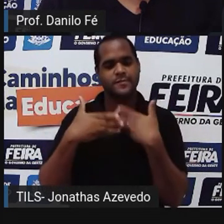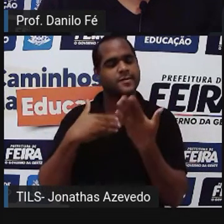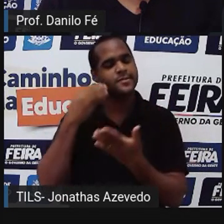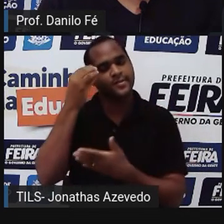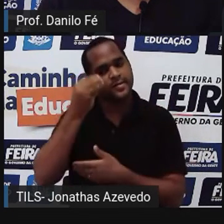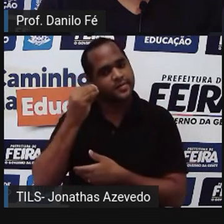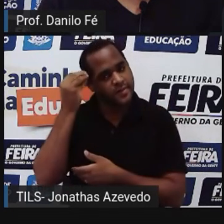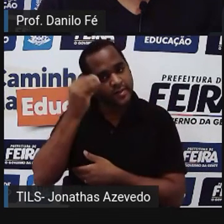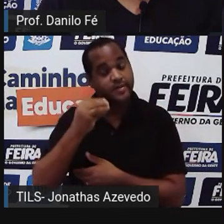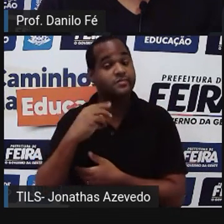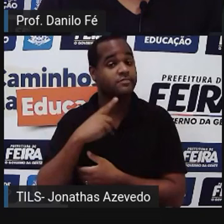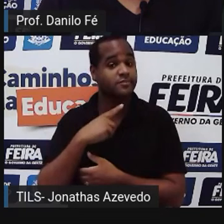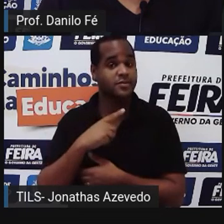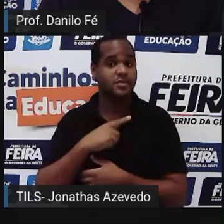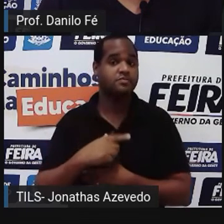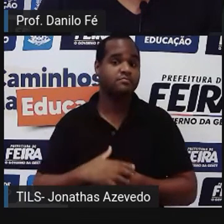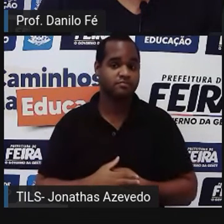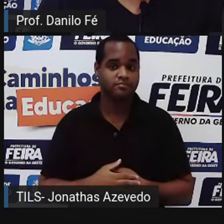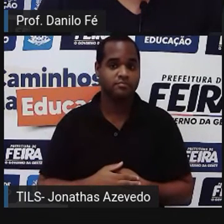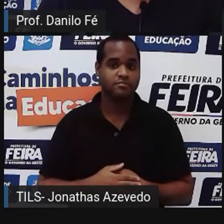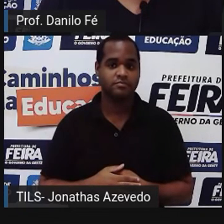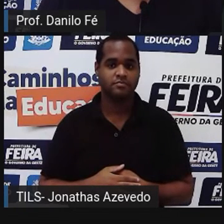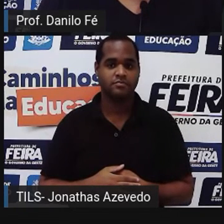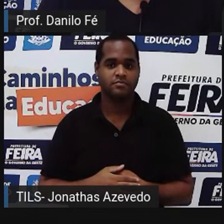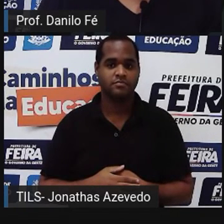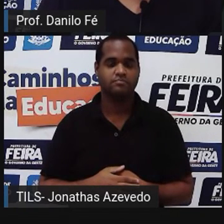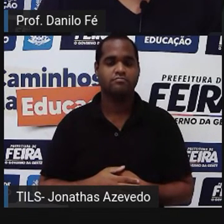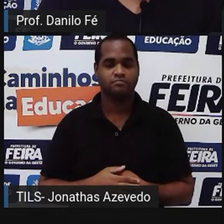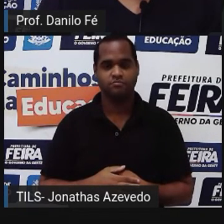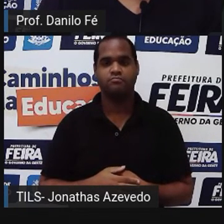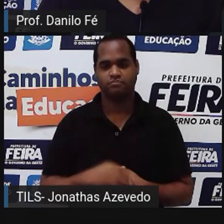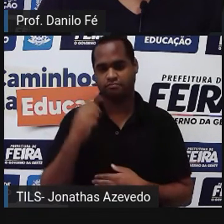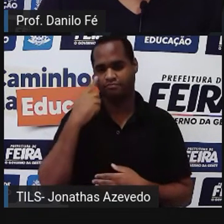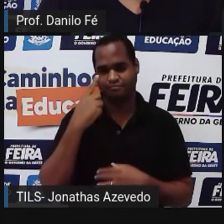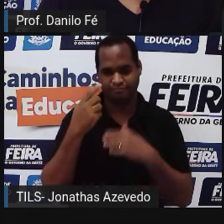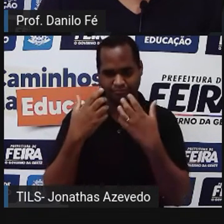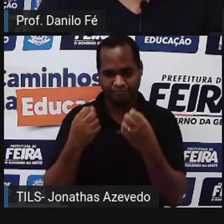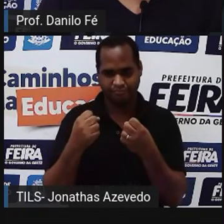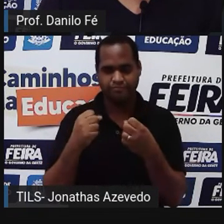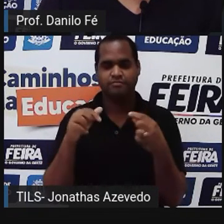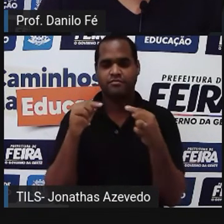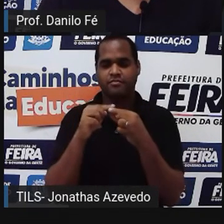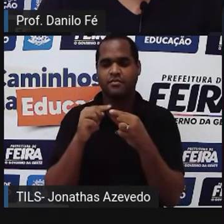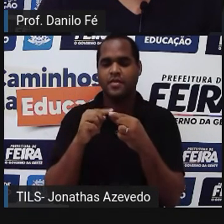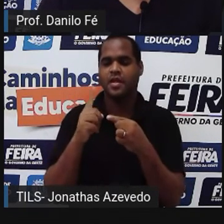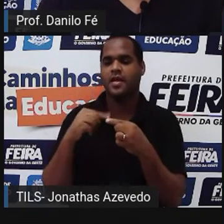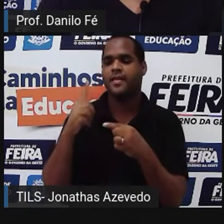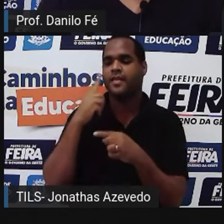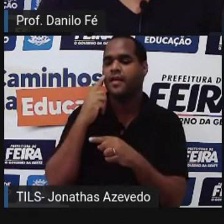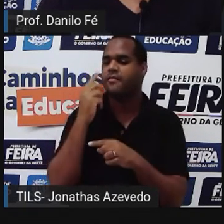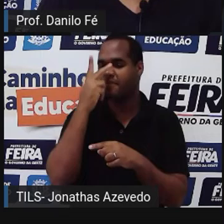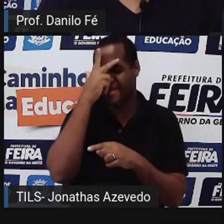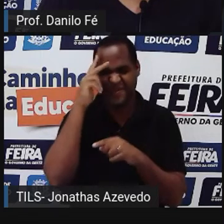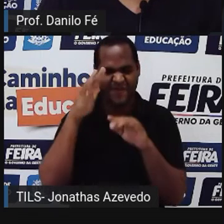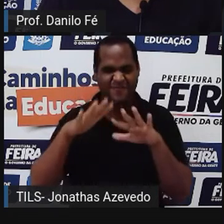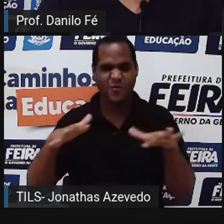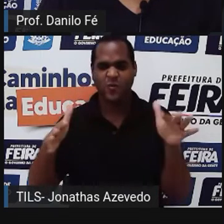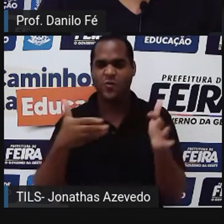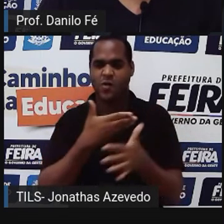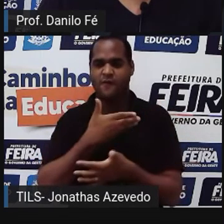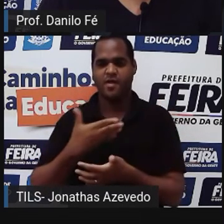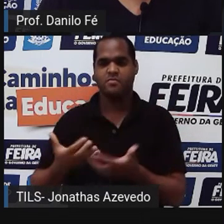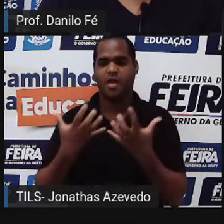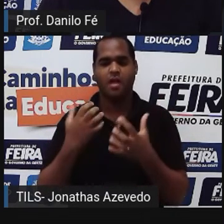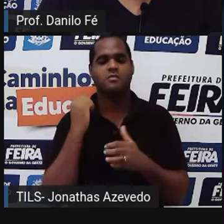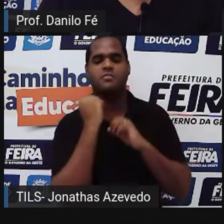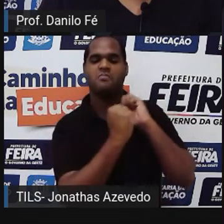experiência você vai ter a noção do que é o genocídio, do